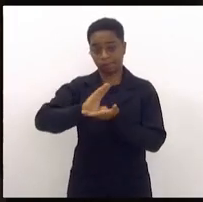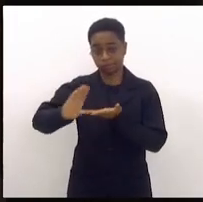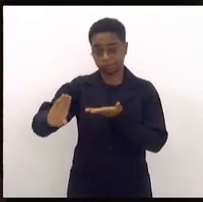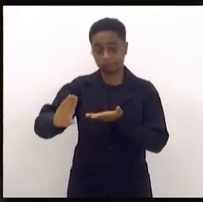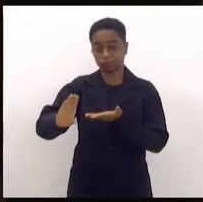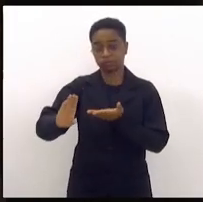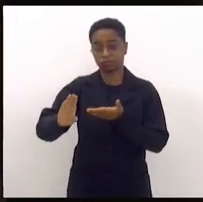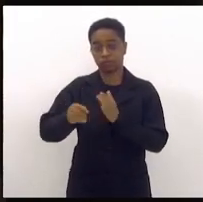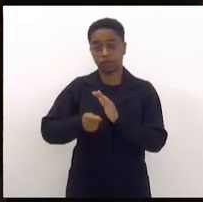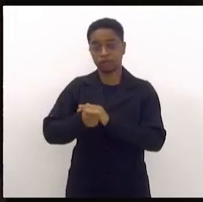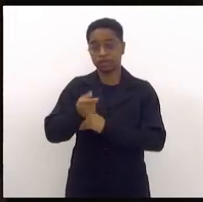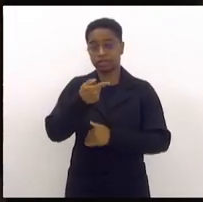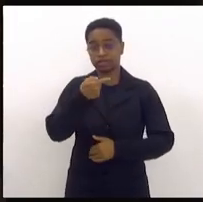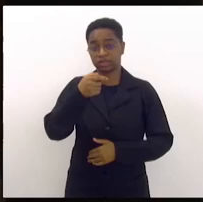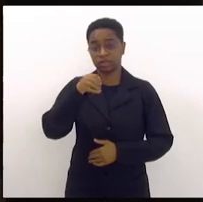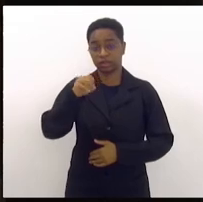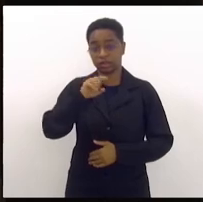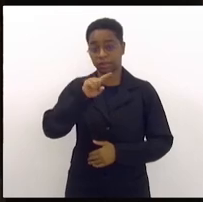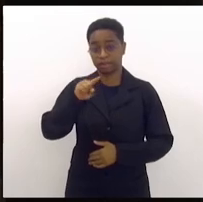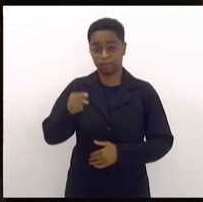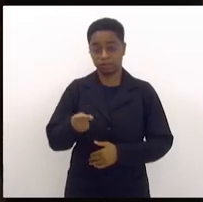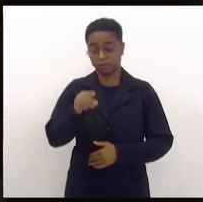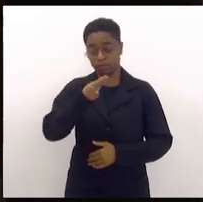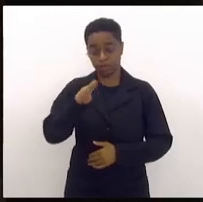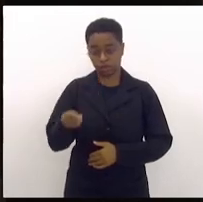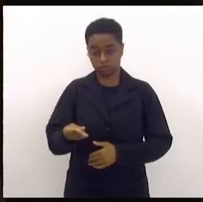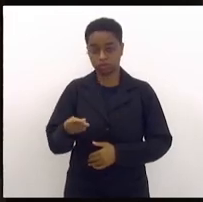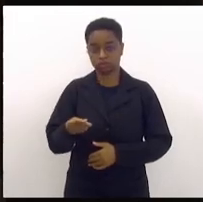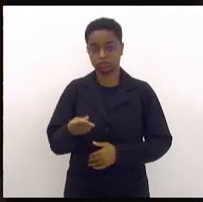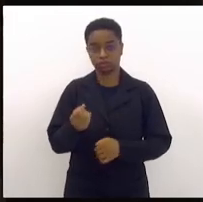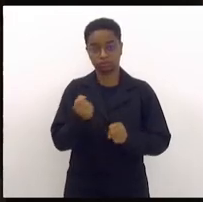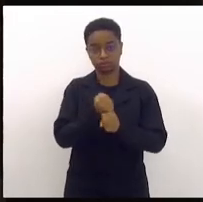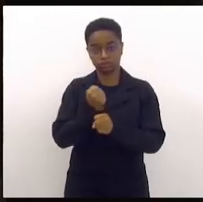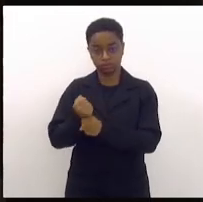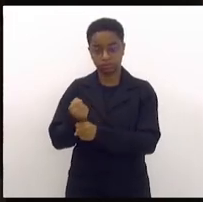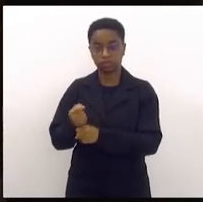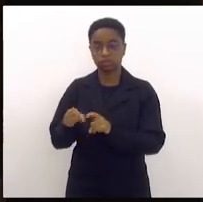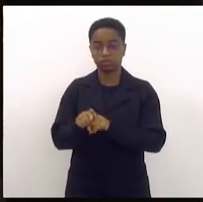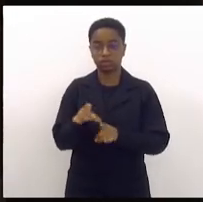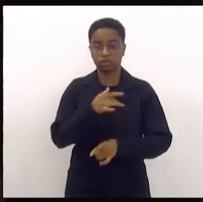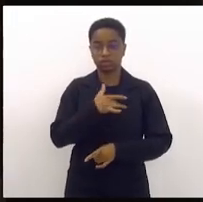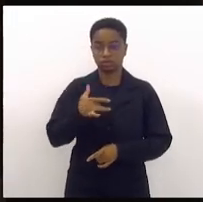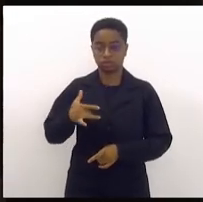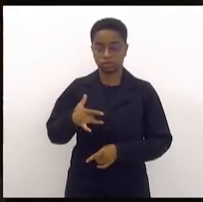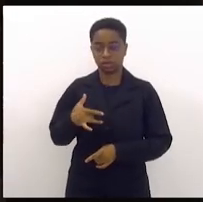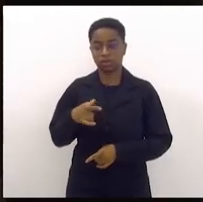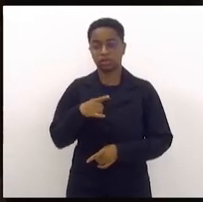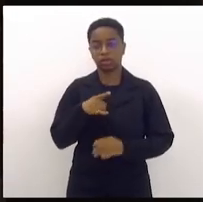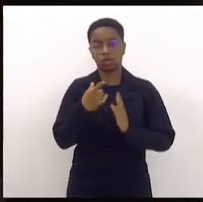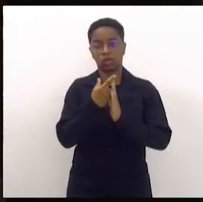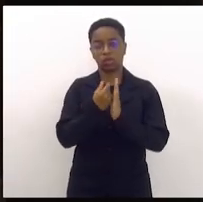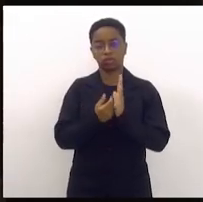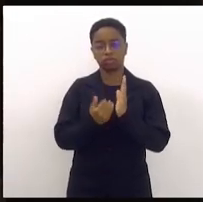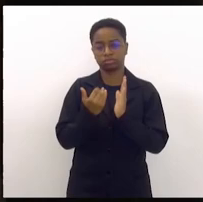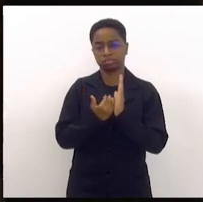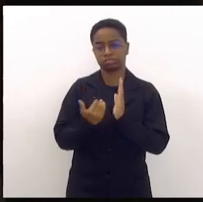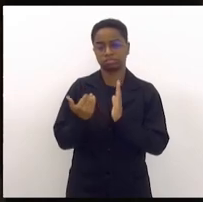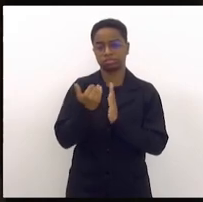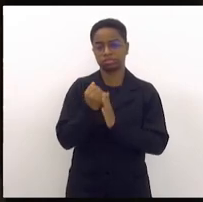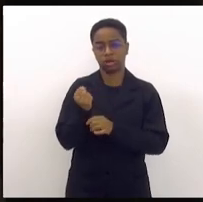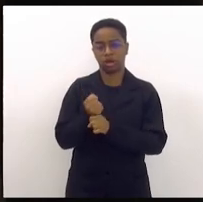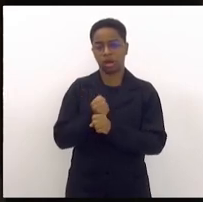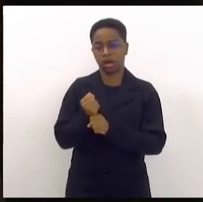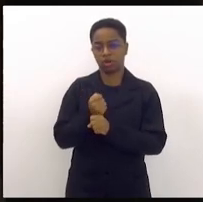Cláudio Castro 70 milhões para sua reforma. Hospital esse, saúde essa, que tem o maior orçamento dos últimos